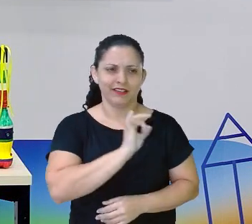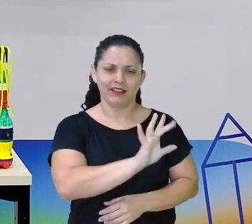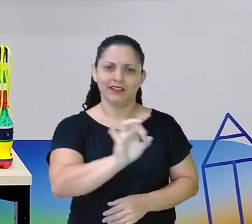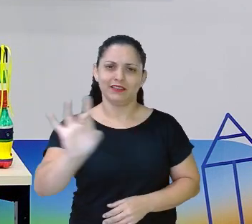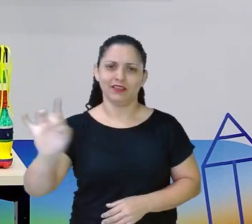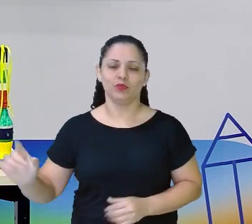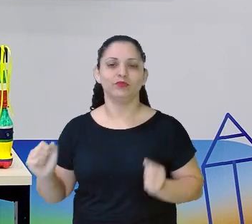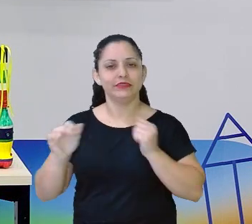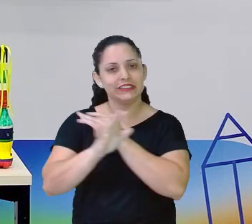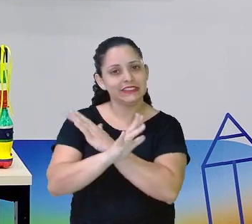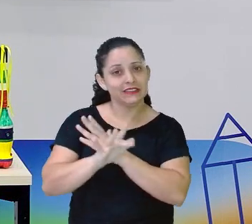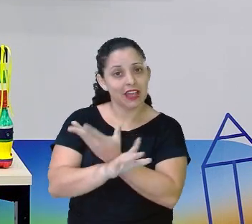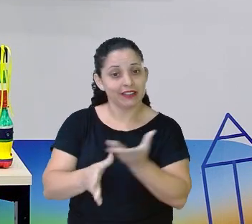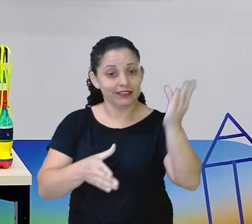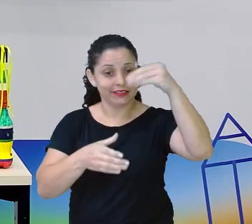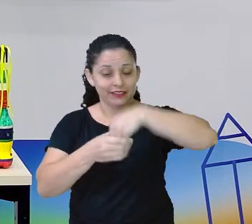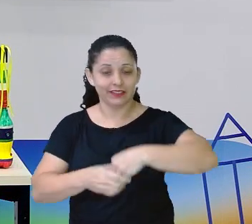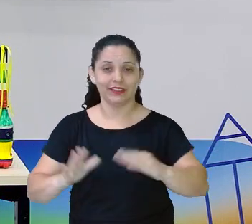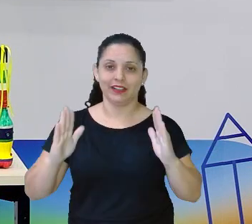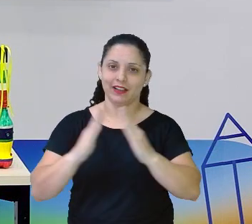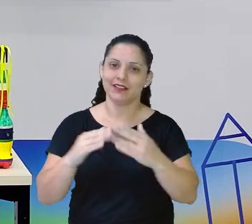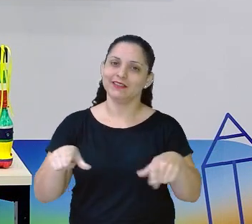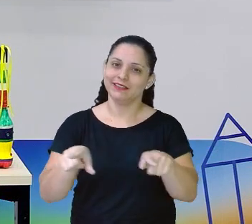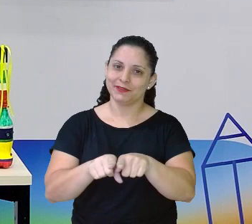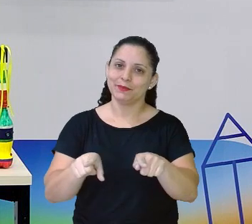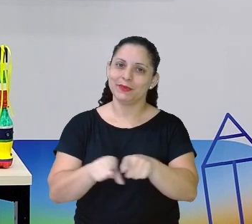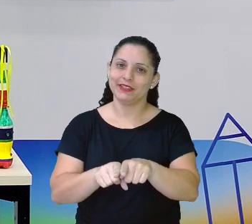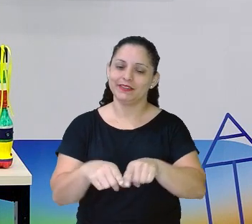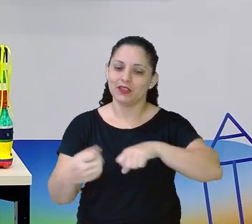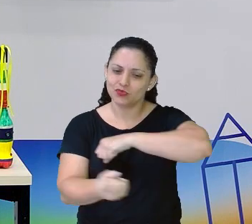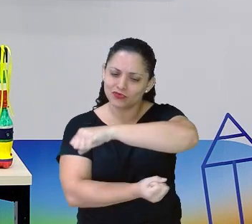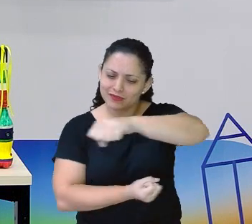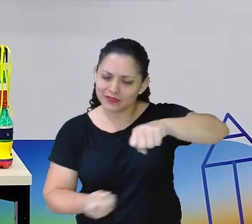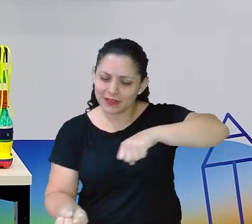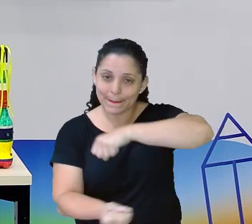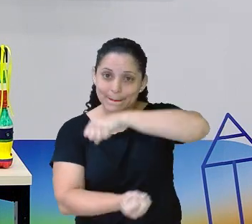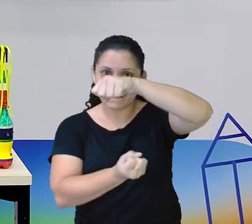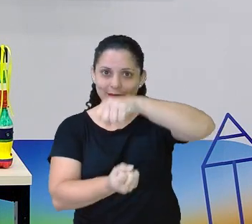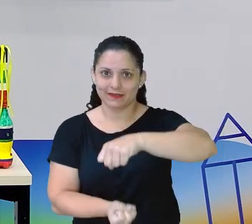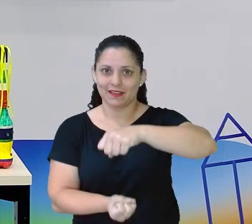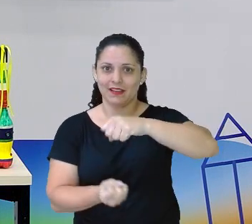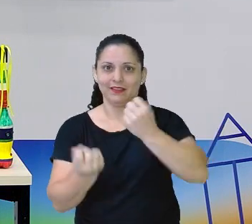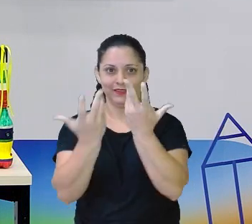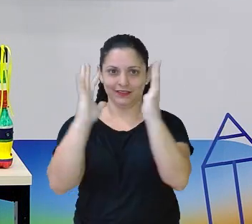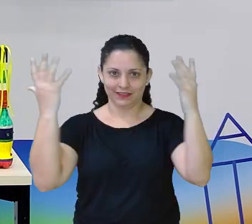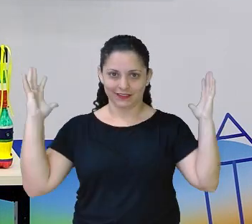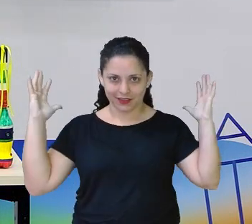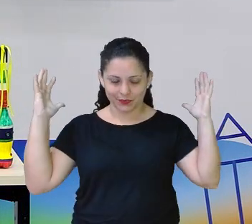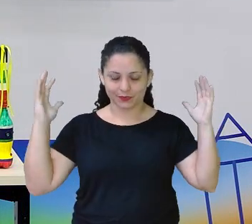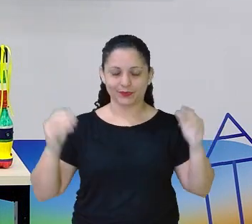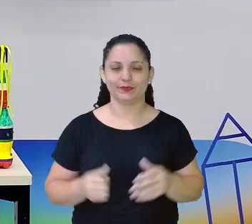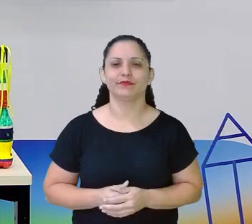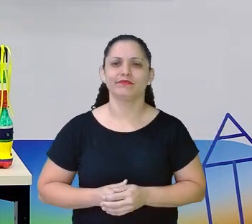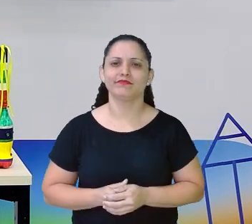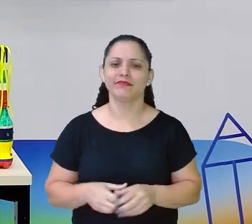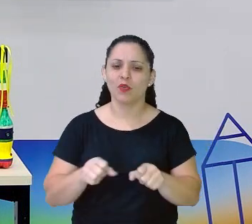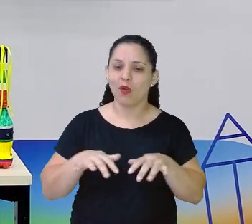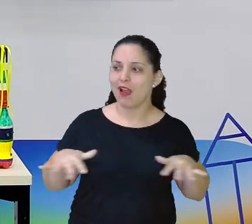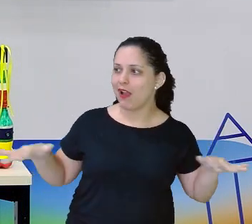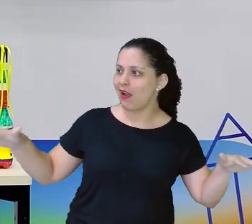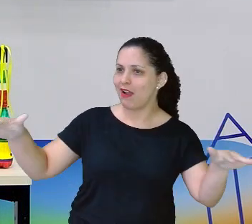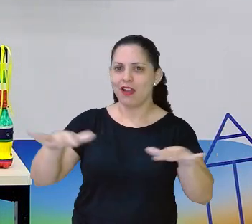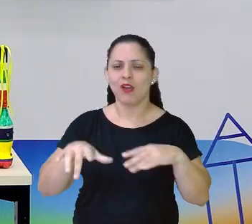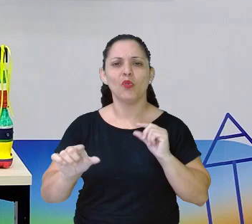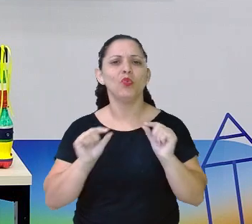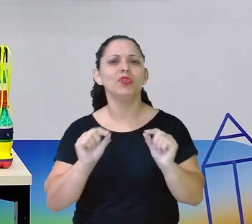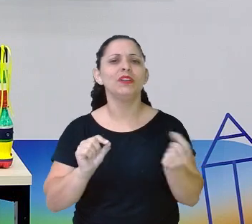na nossa cidade, na nossa casa também. Então, sustentabilidade ambiental. Se eu estou falando em ambiente, meio ambiente.